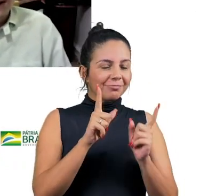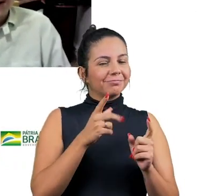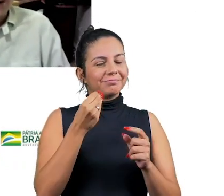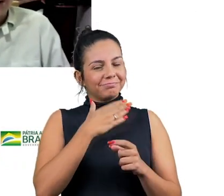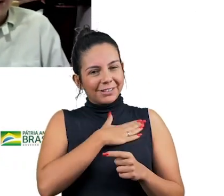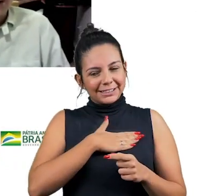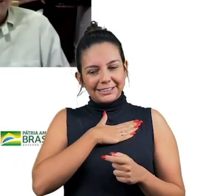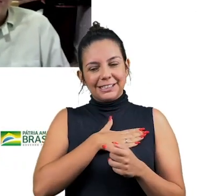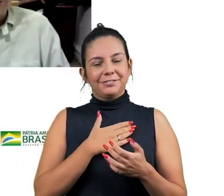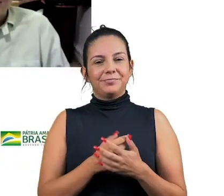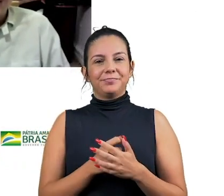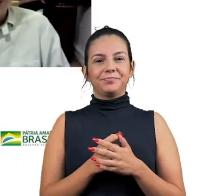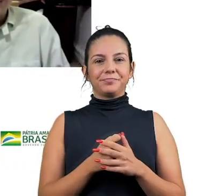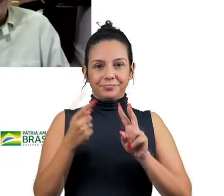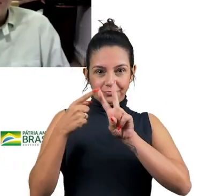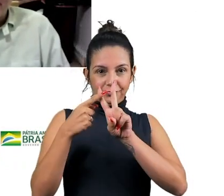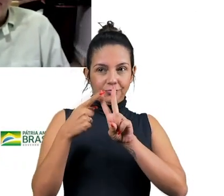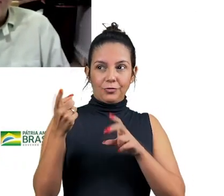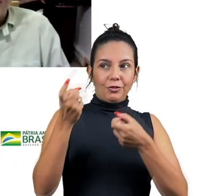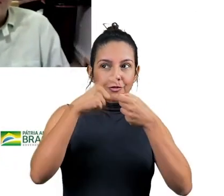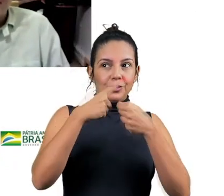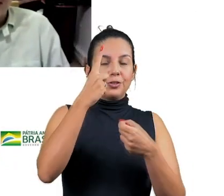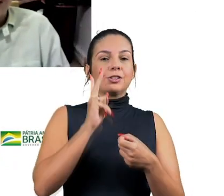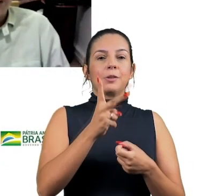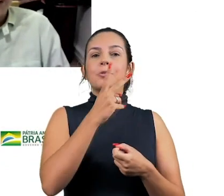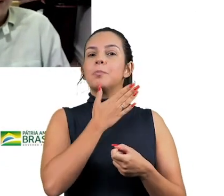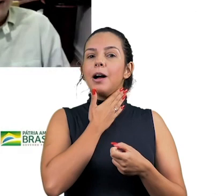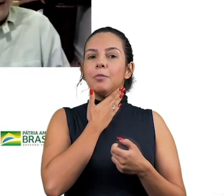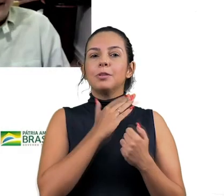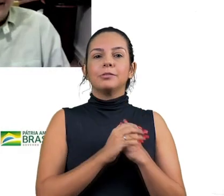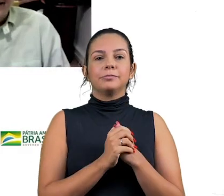prazer voltar ao Sempre um Papo.